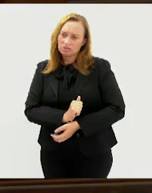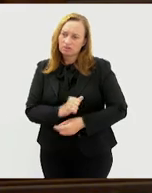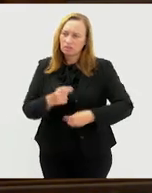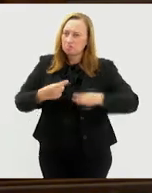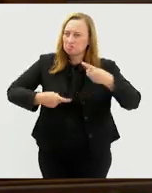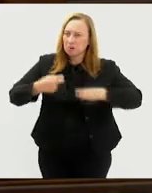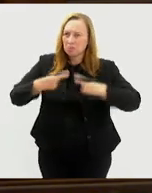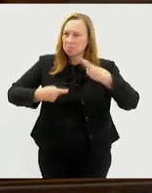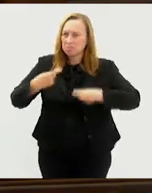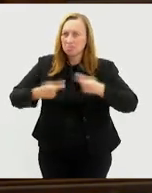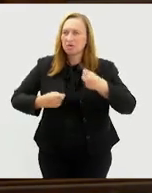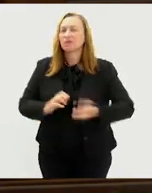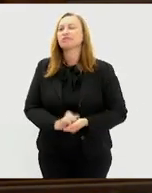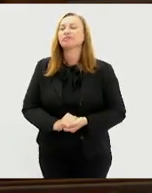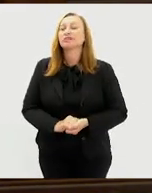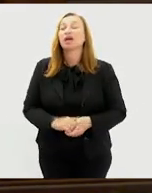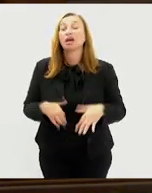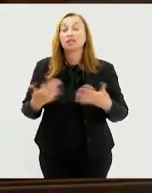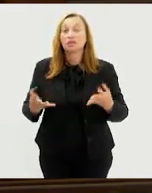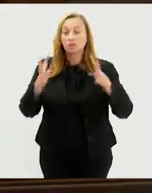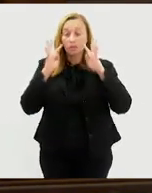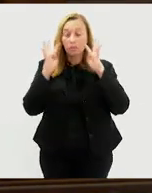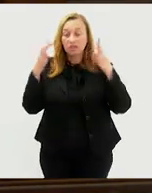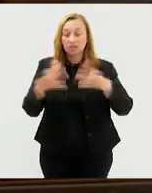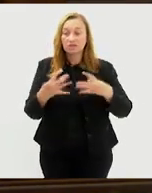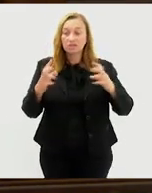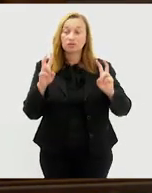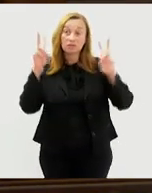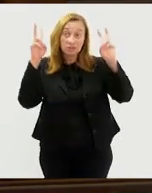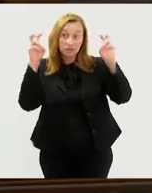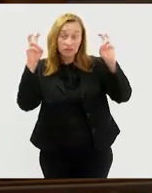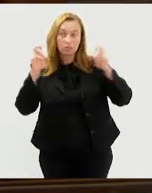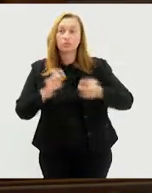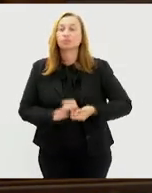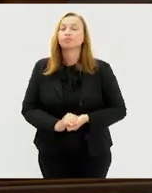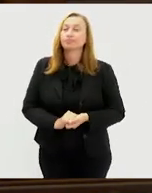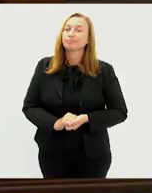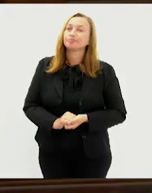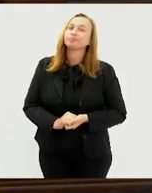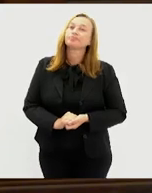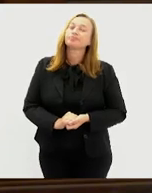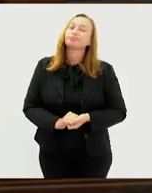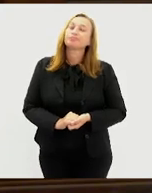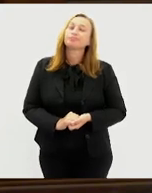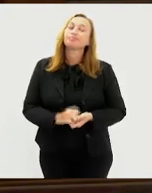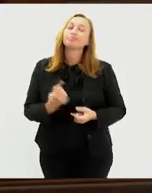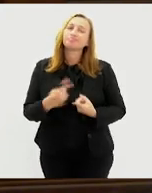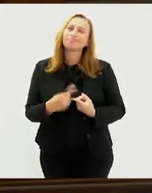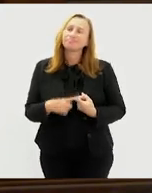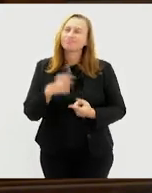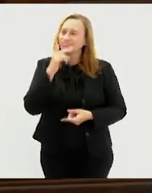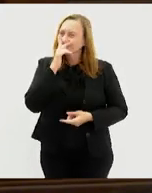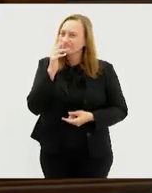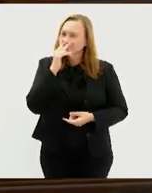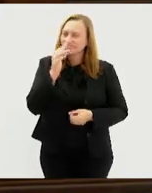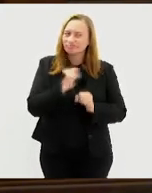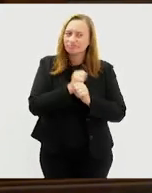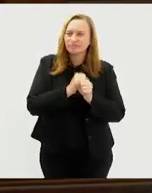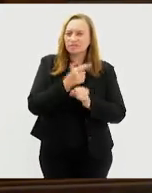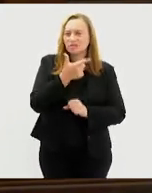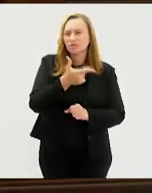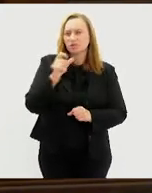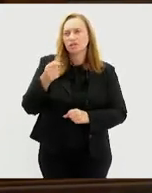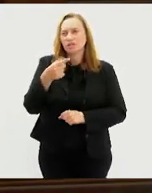é a gente tem que chamar atenção sobre isso porque me parece que esse ano de 24